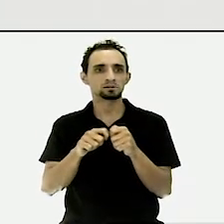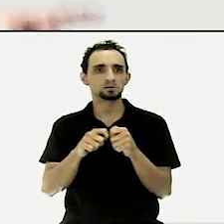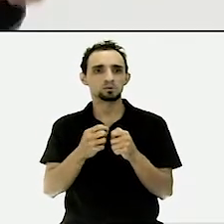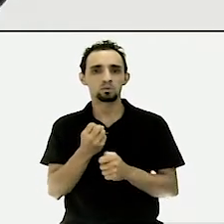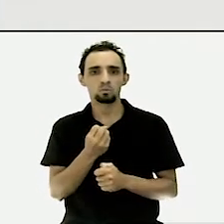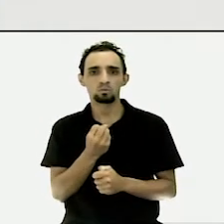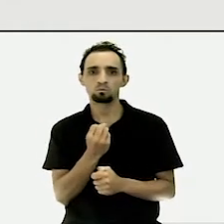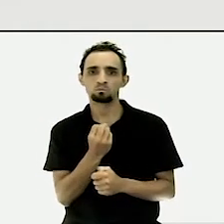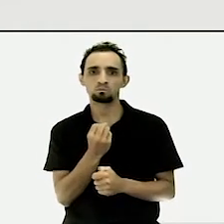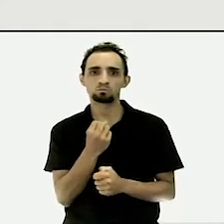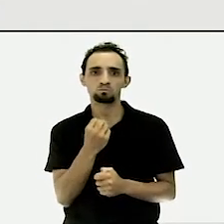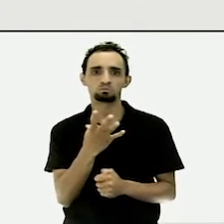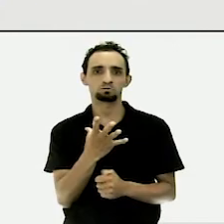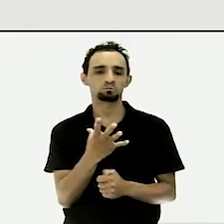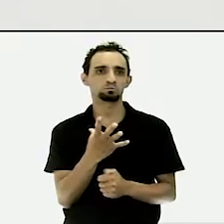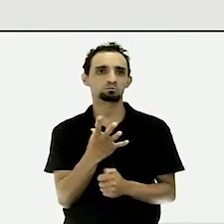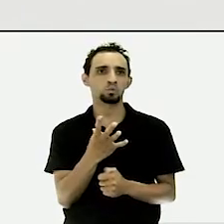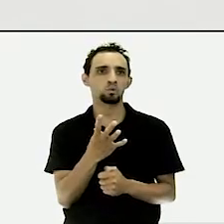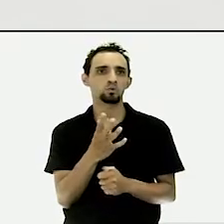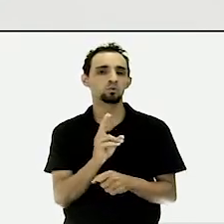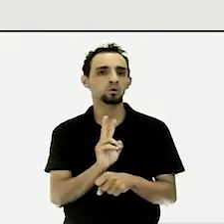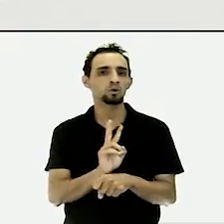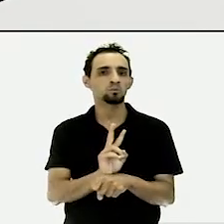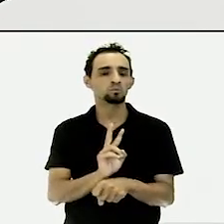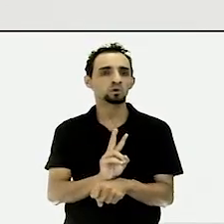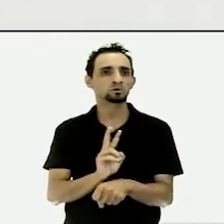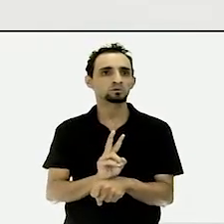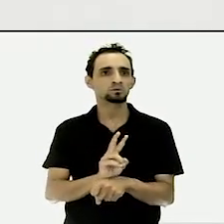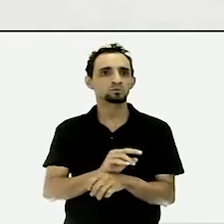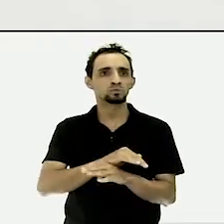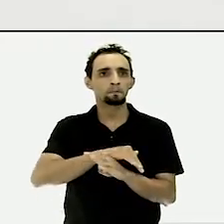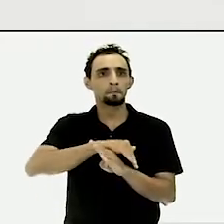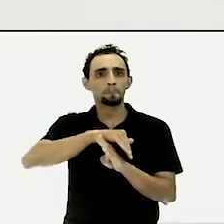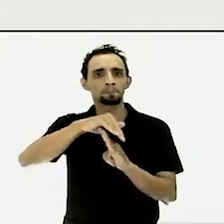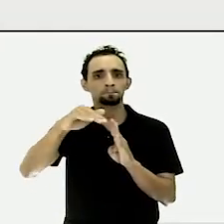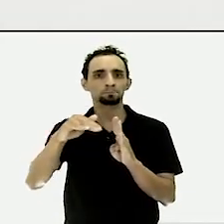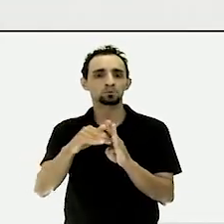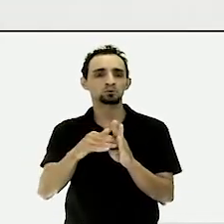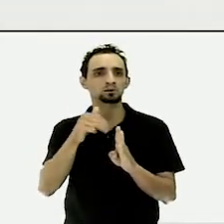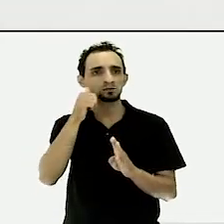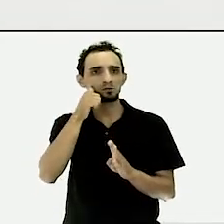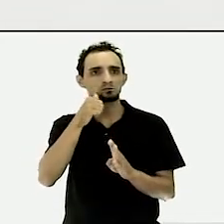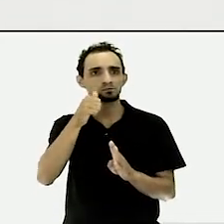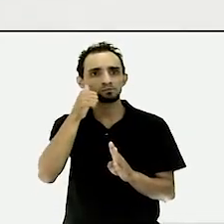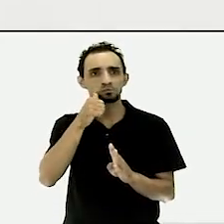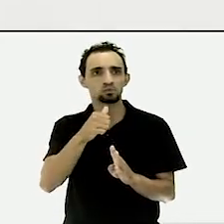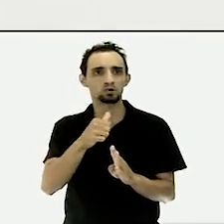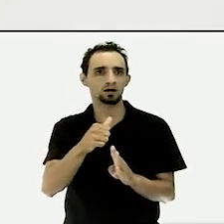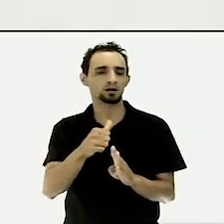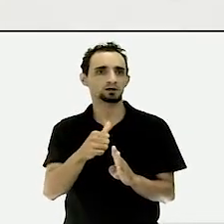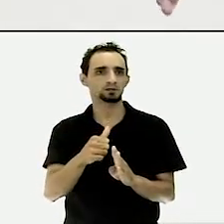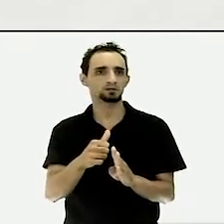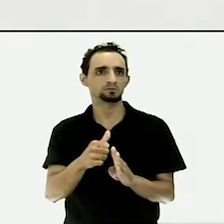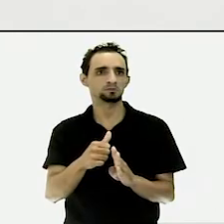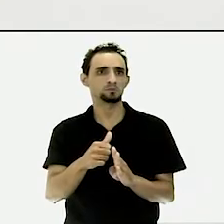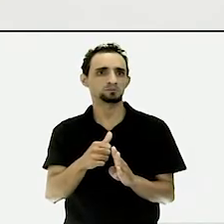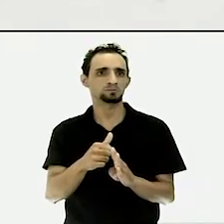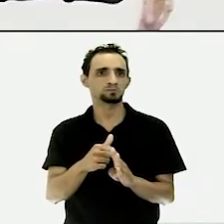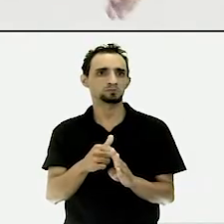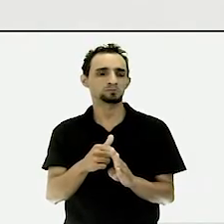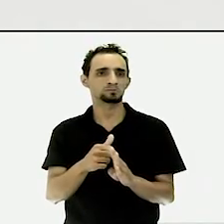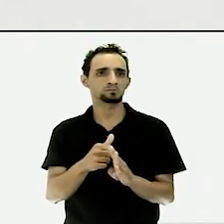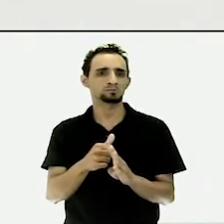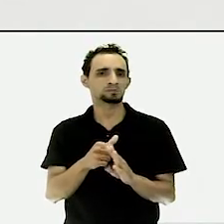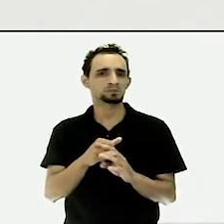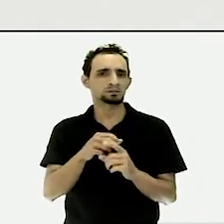na defesa que fala que foi movido por forte emoção. Nem por forte emoção você justifica mais agressão, homicídio,